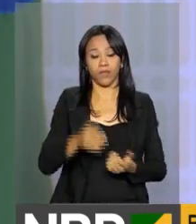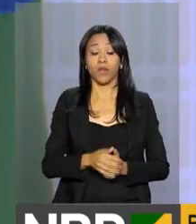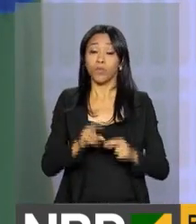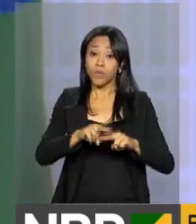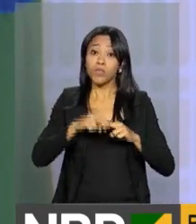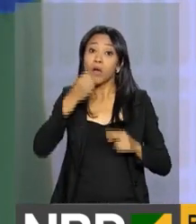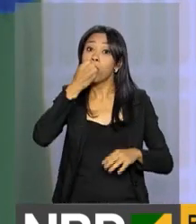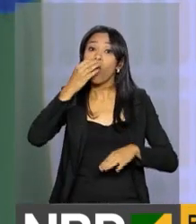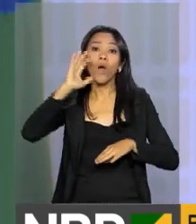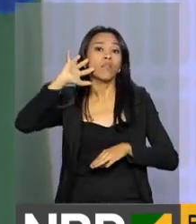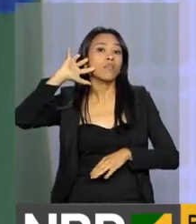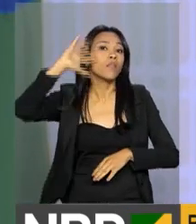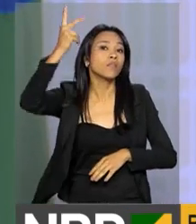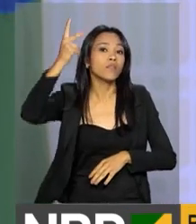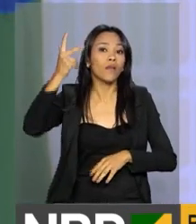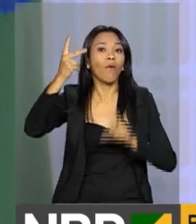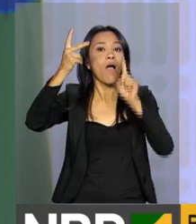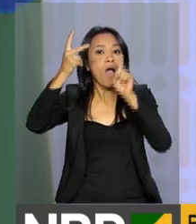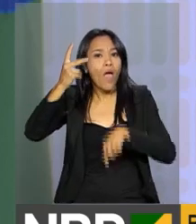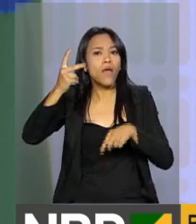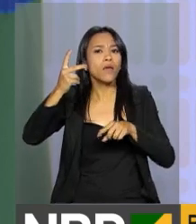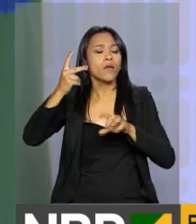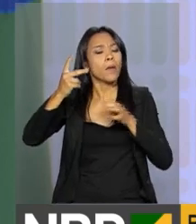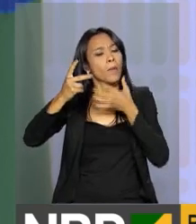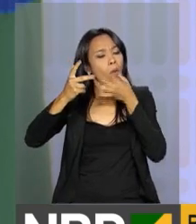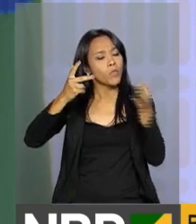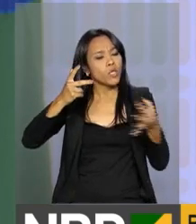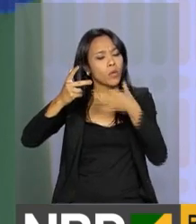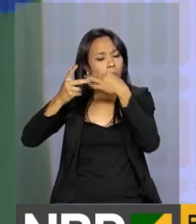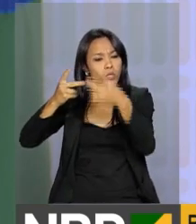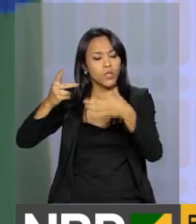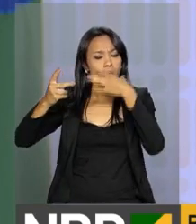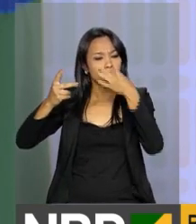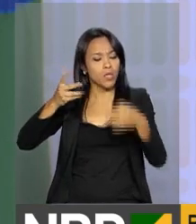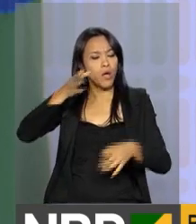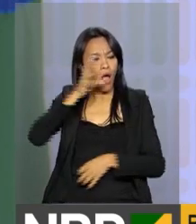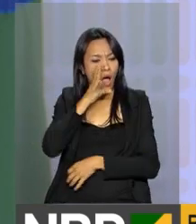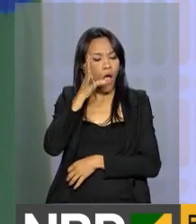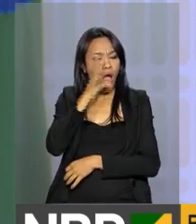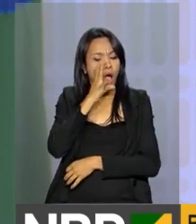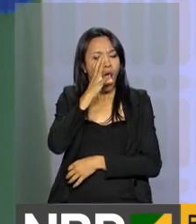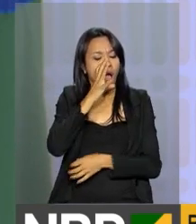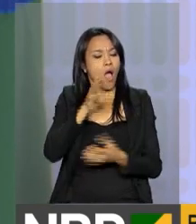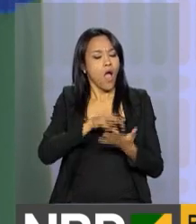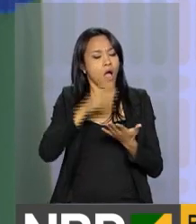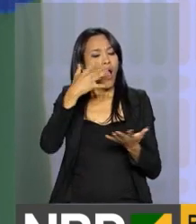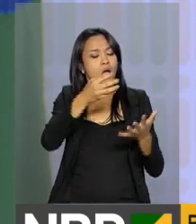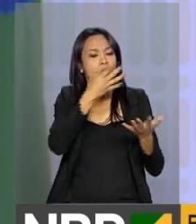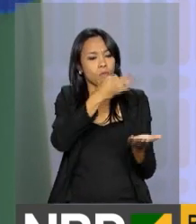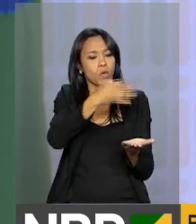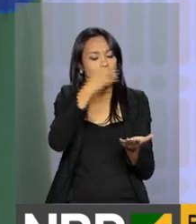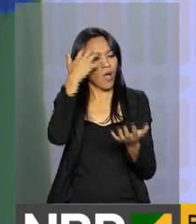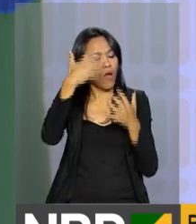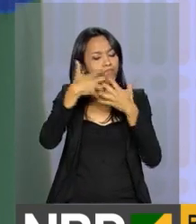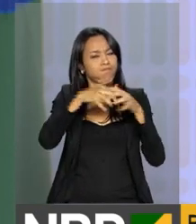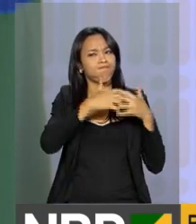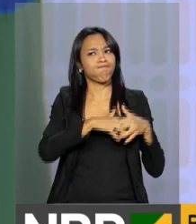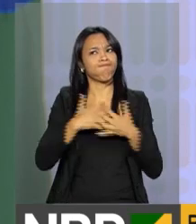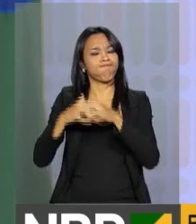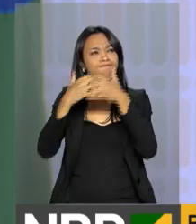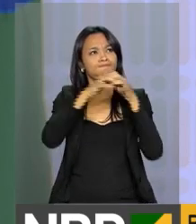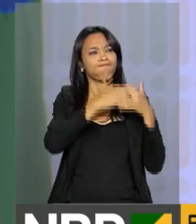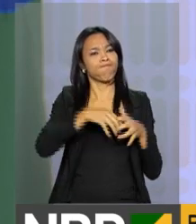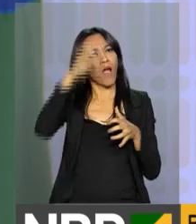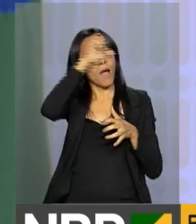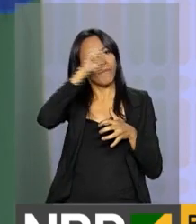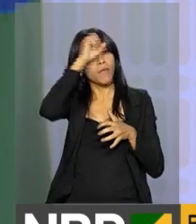aquela que se constrói de ouvir, depois de ouvir atentamente, de analisar sugestões, de aprender